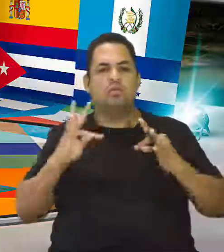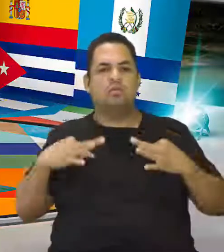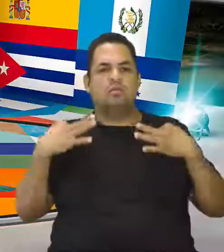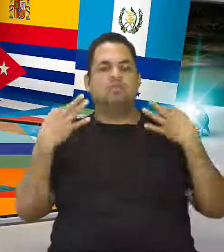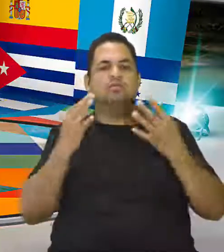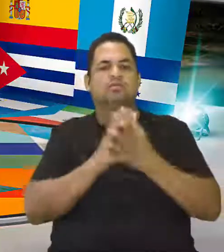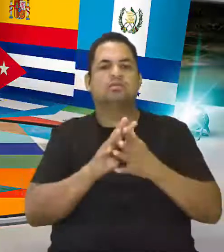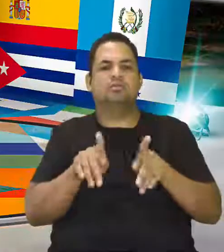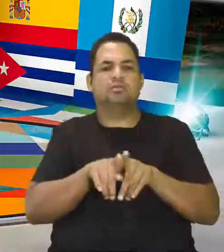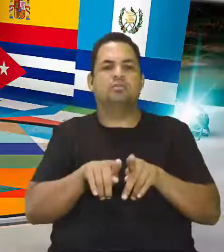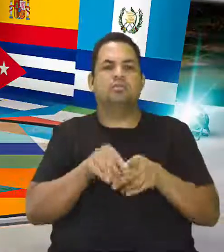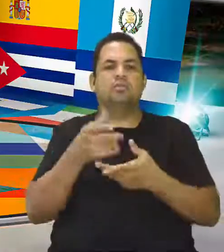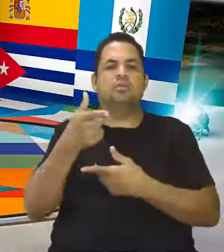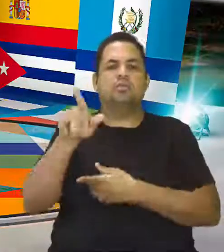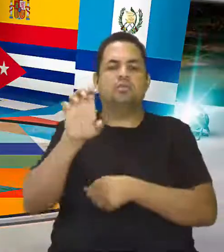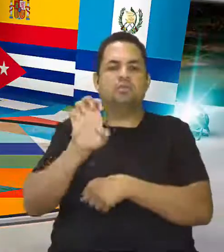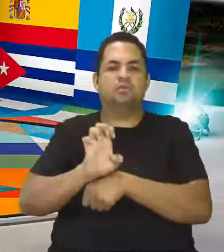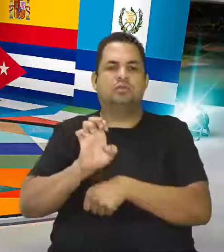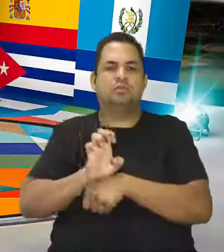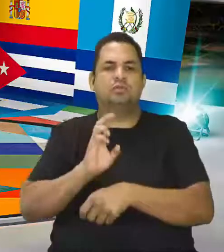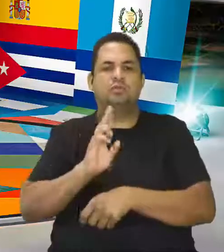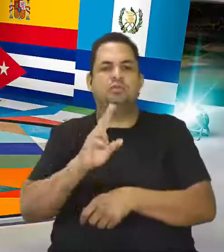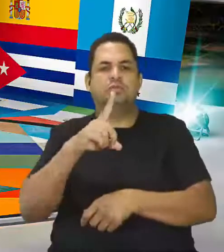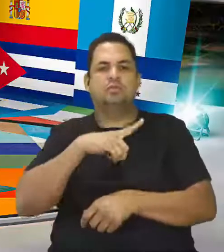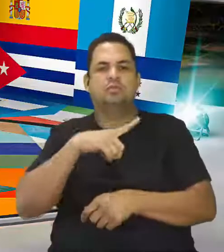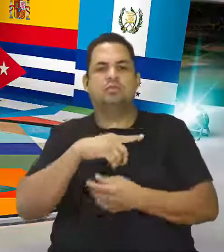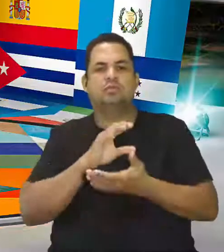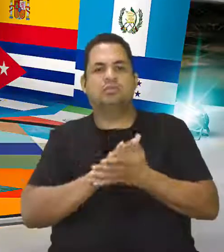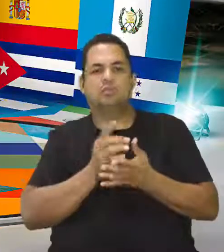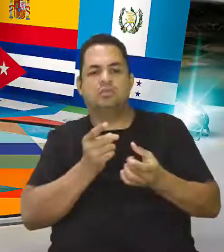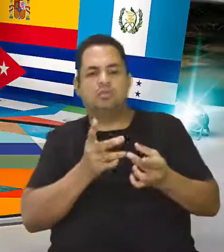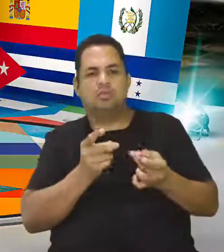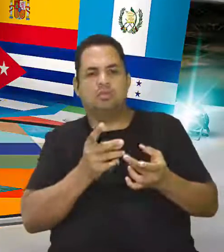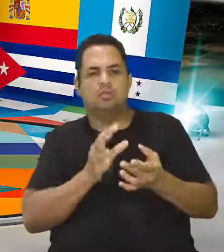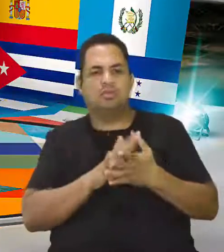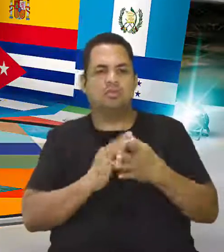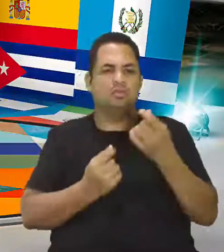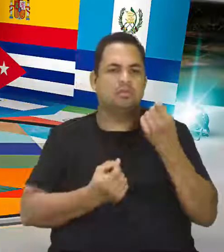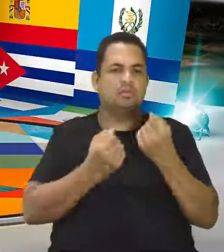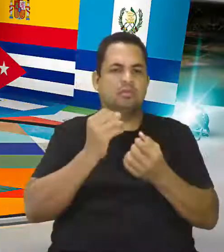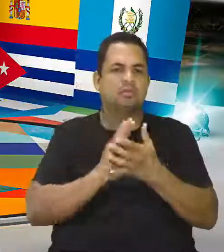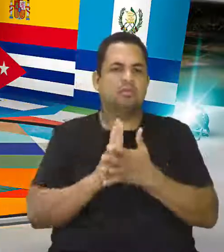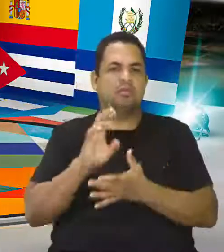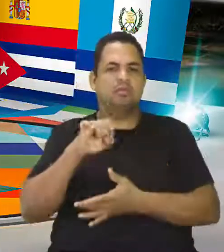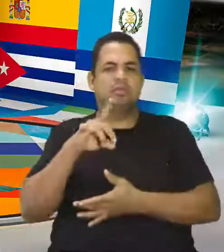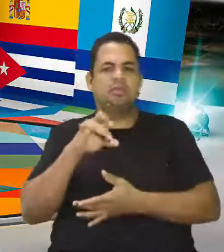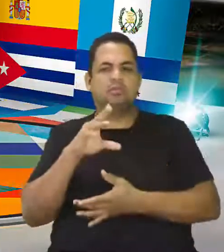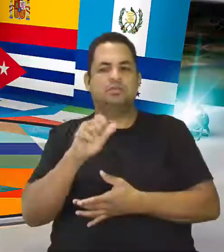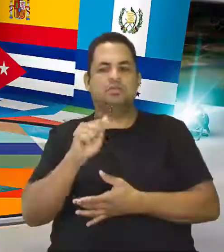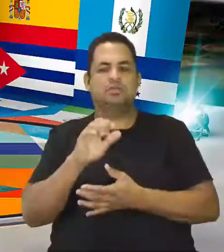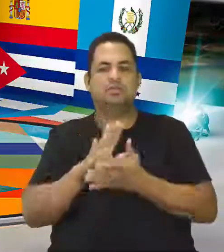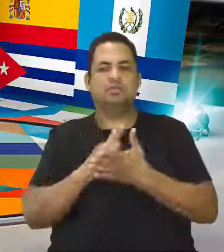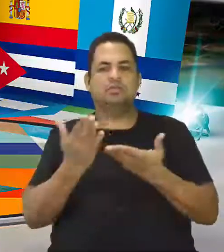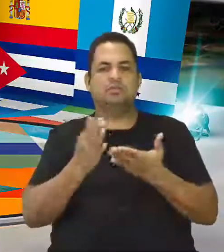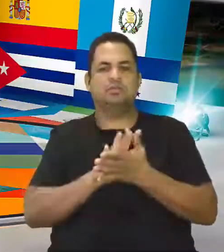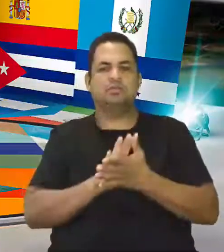mas mais em outros estados. Sempre tem uma vendinha com alguma mandingazinha, com